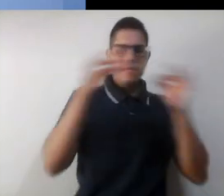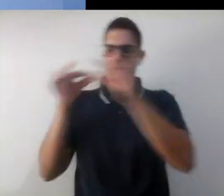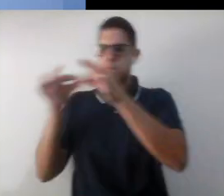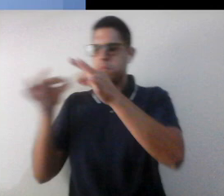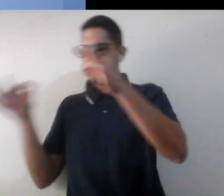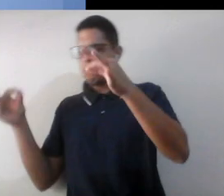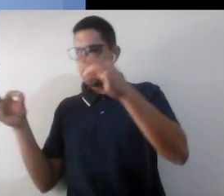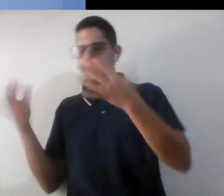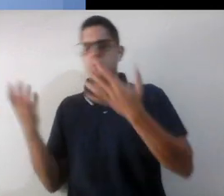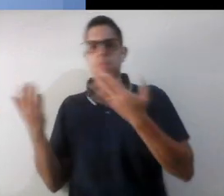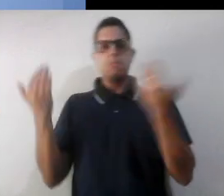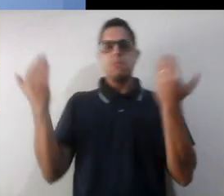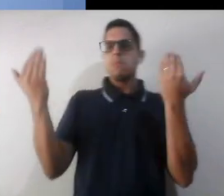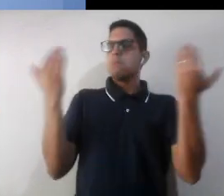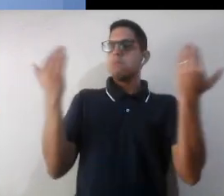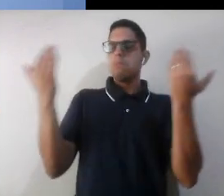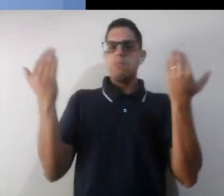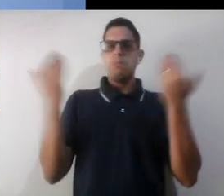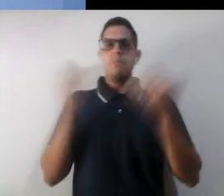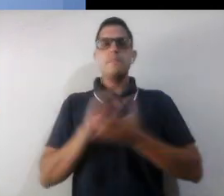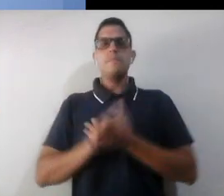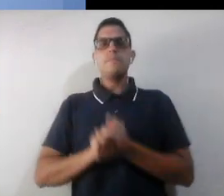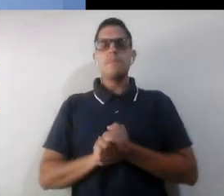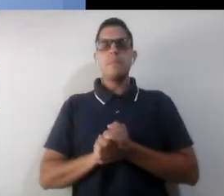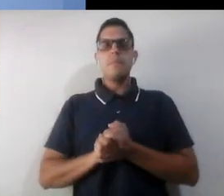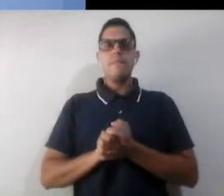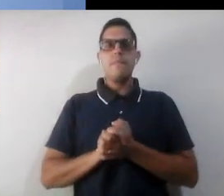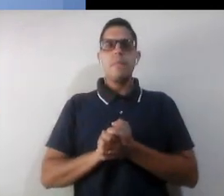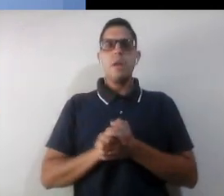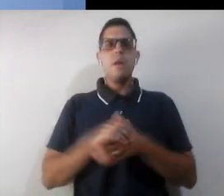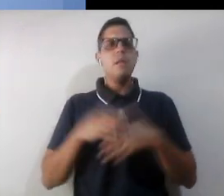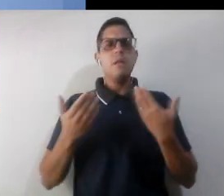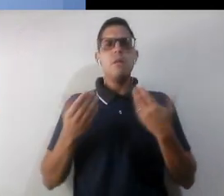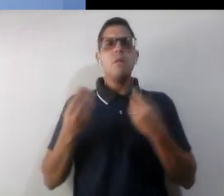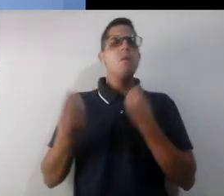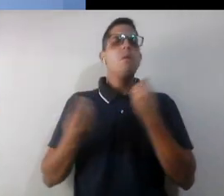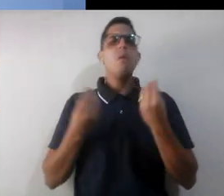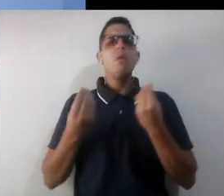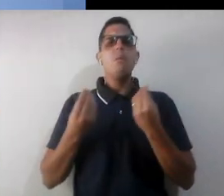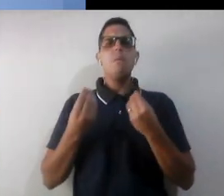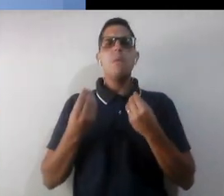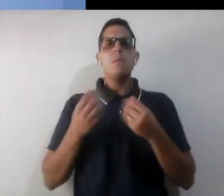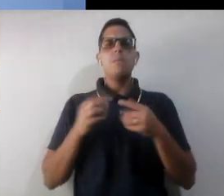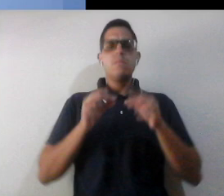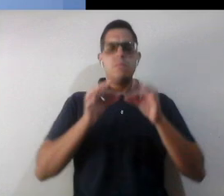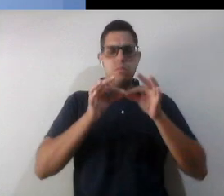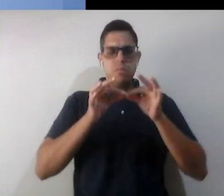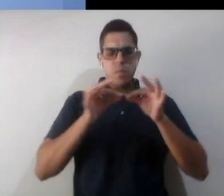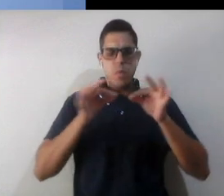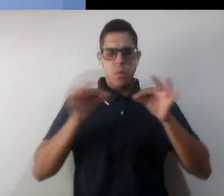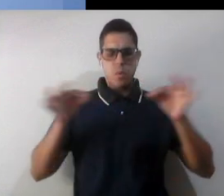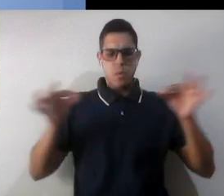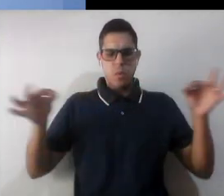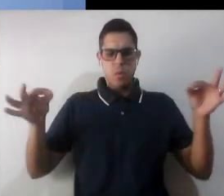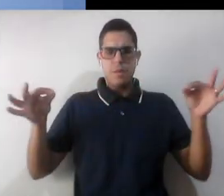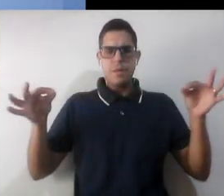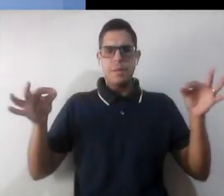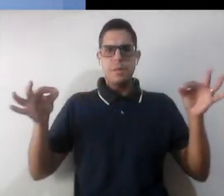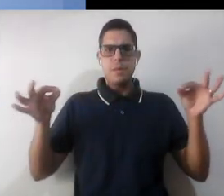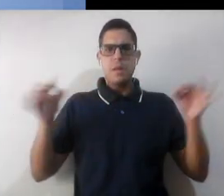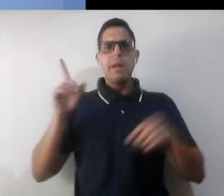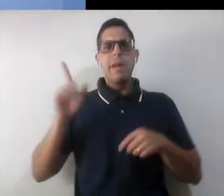Então, o procedimento de medição nada mais é do que uma comparação com essa